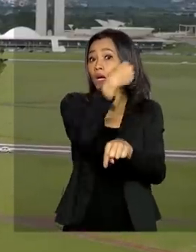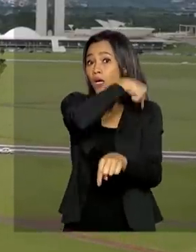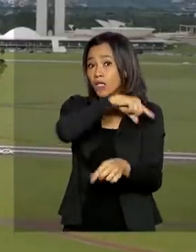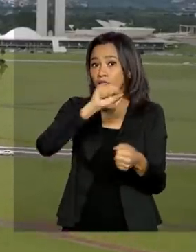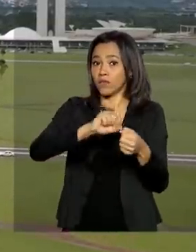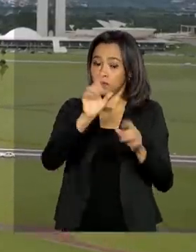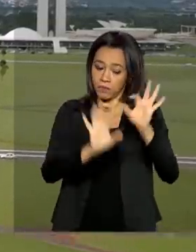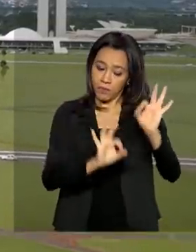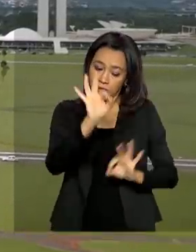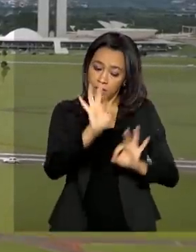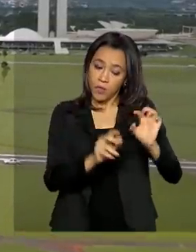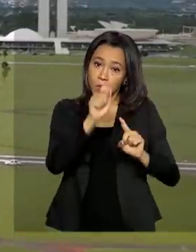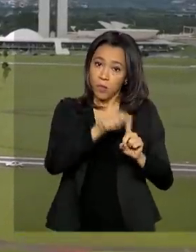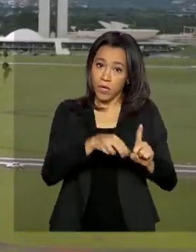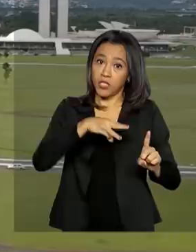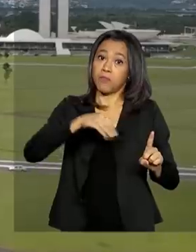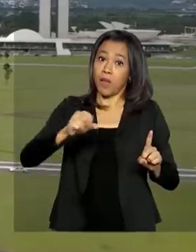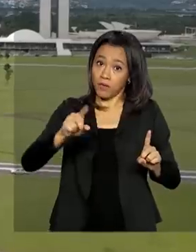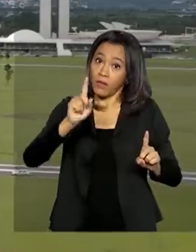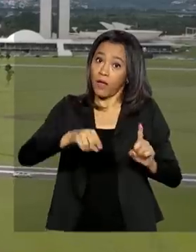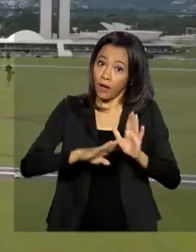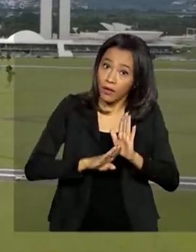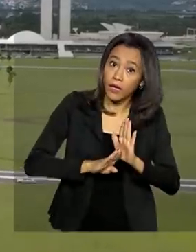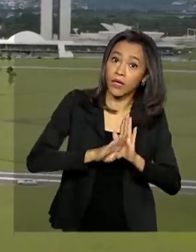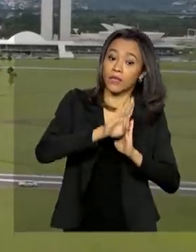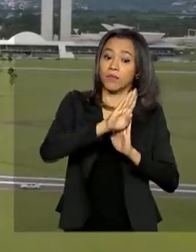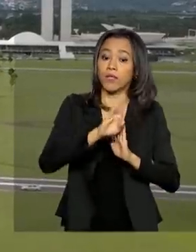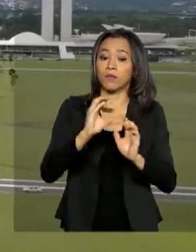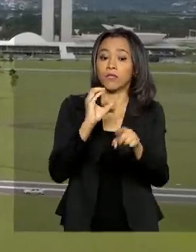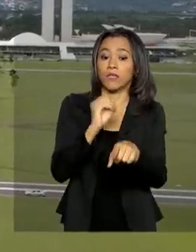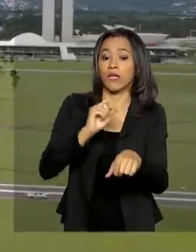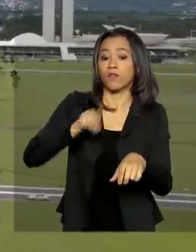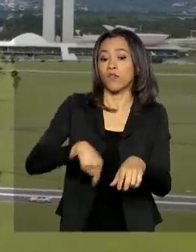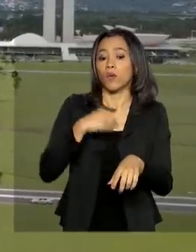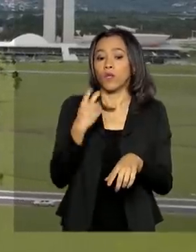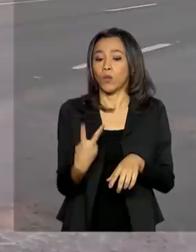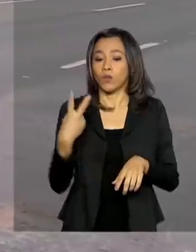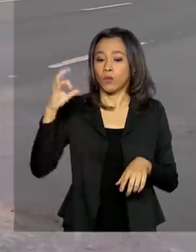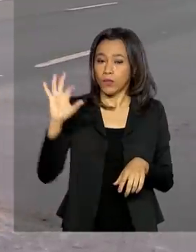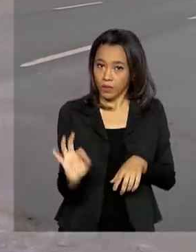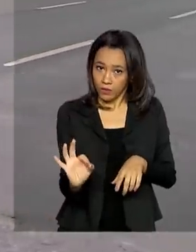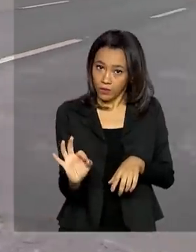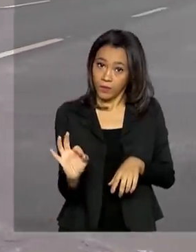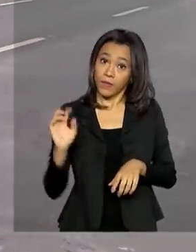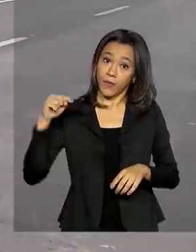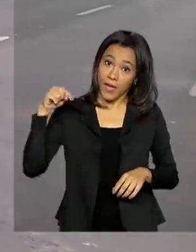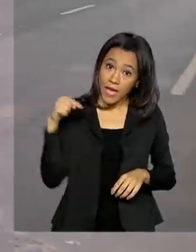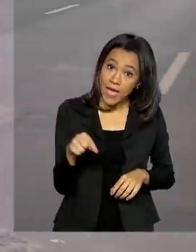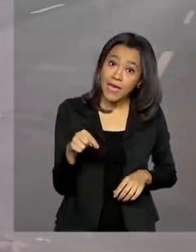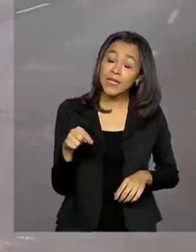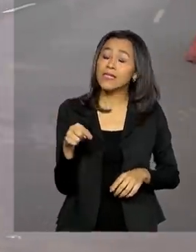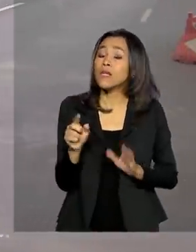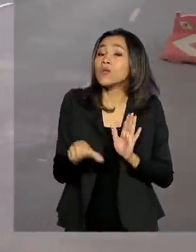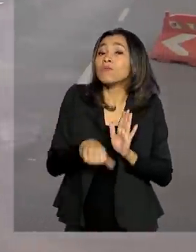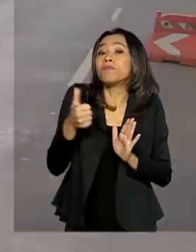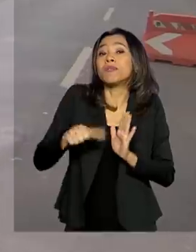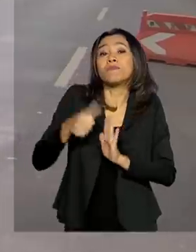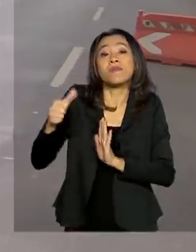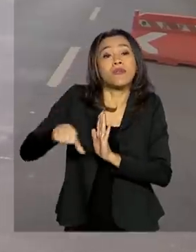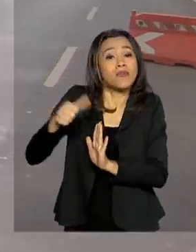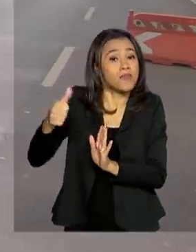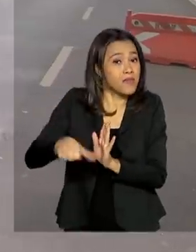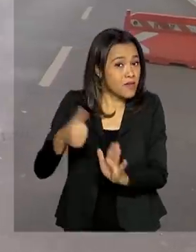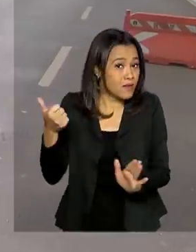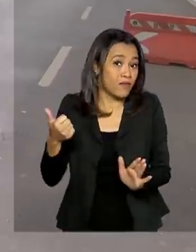março, que era de crescimento de 0,02%. Esses são os primeiros impactos